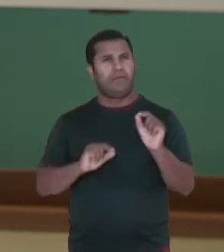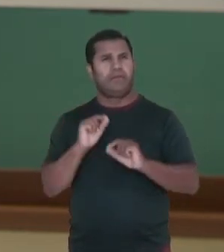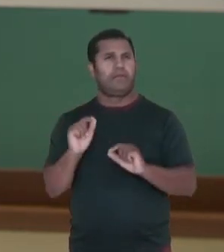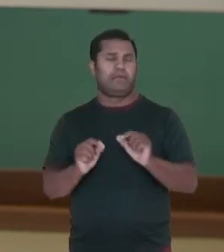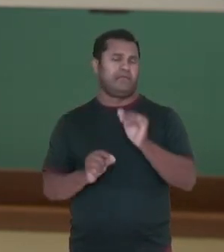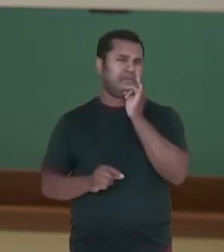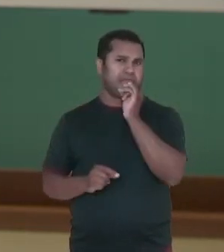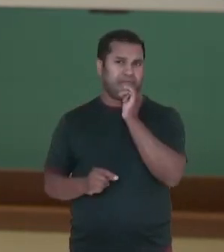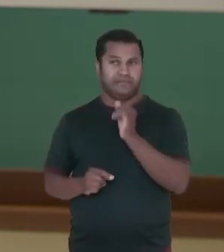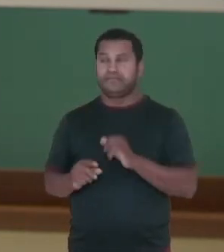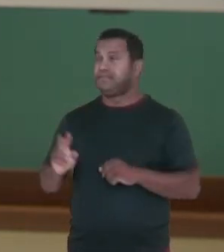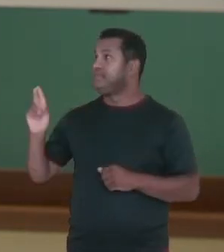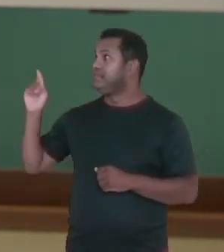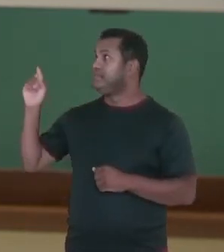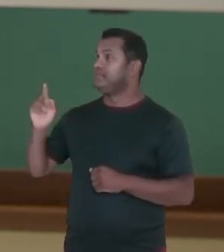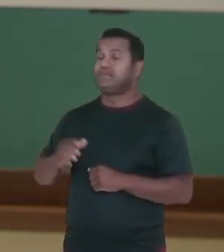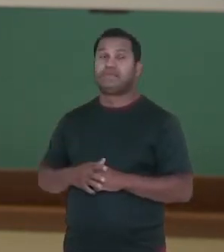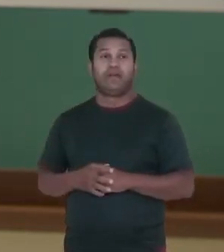menino. Como que eu faço?